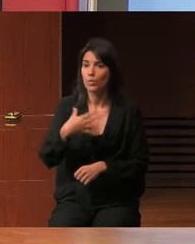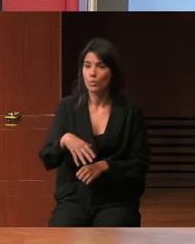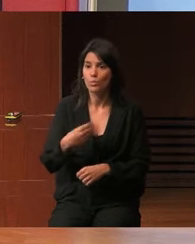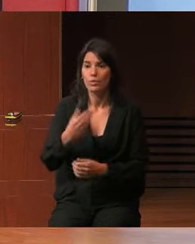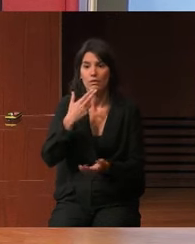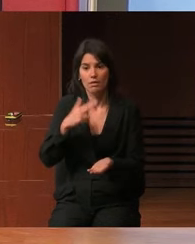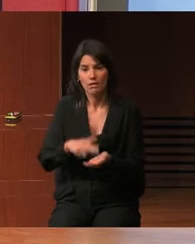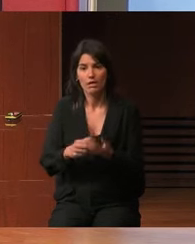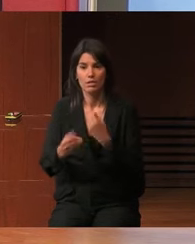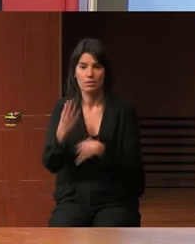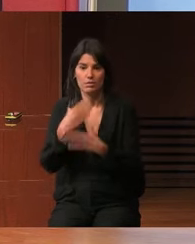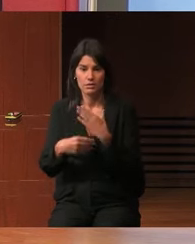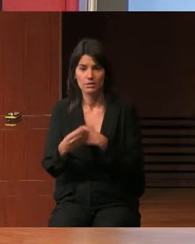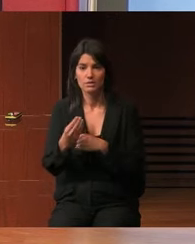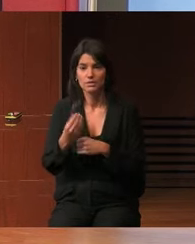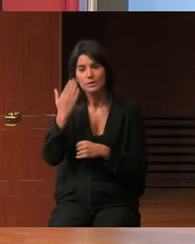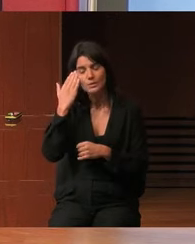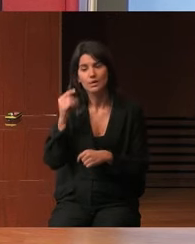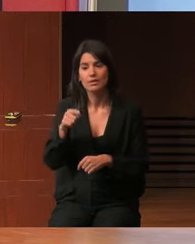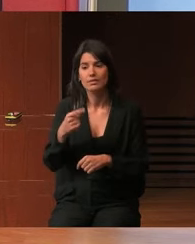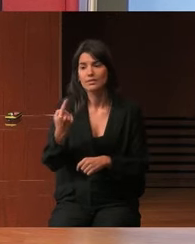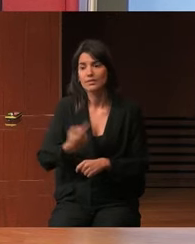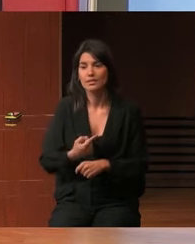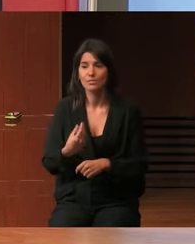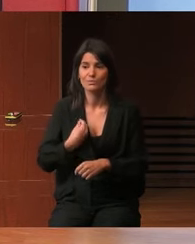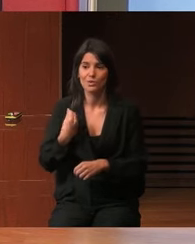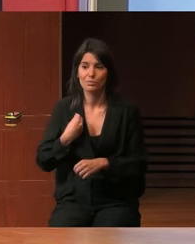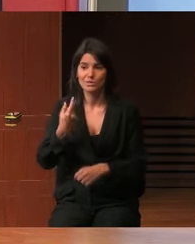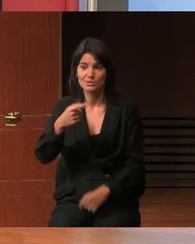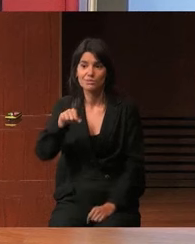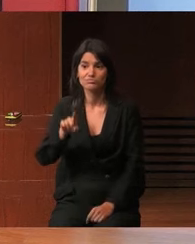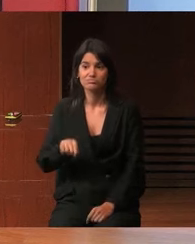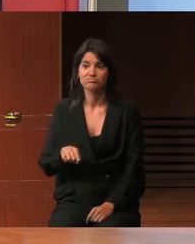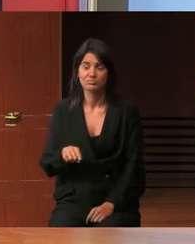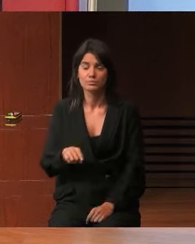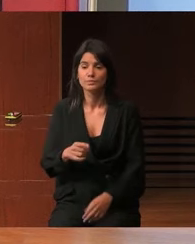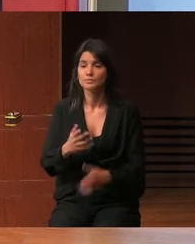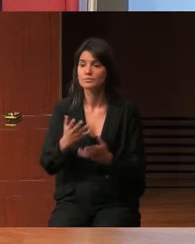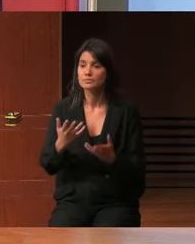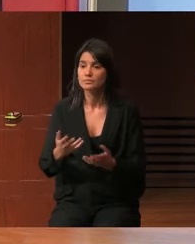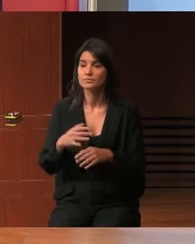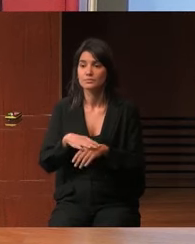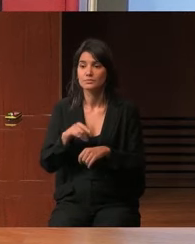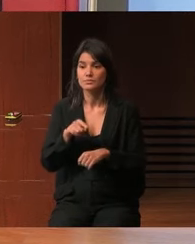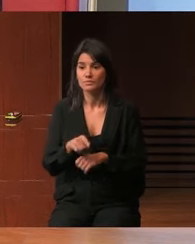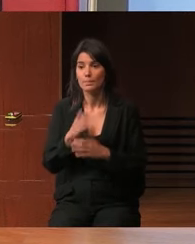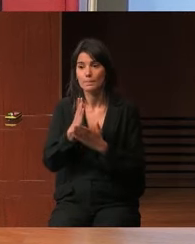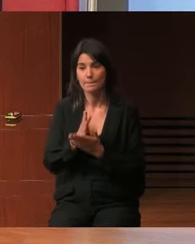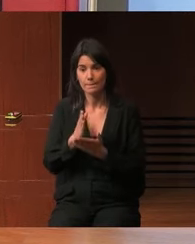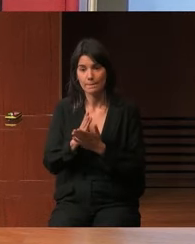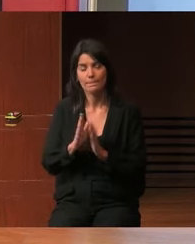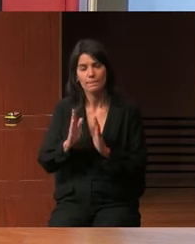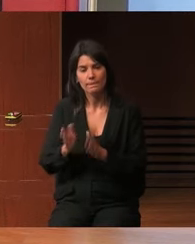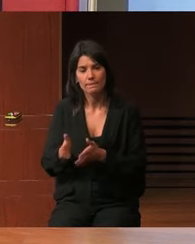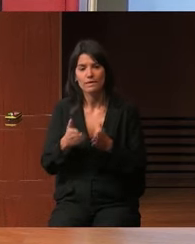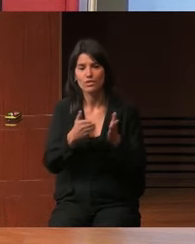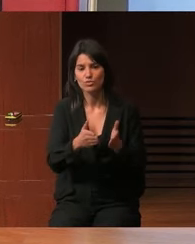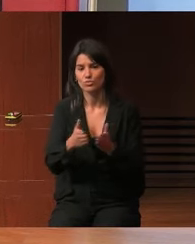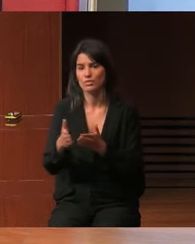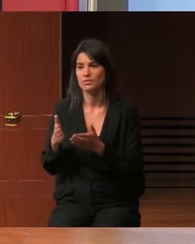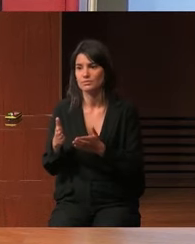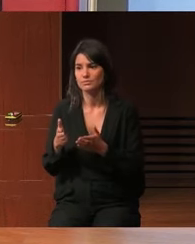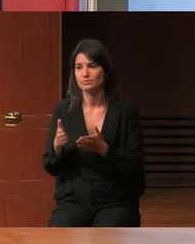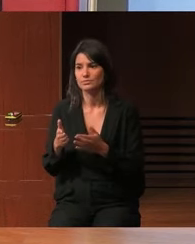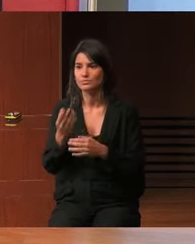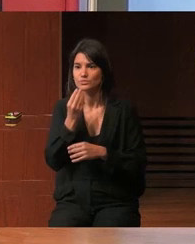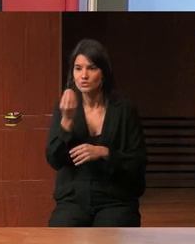não é? Eu acho que efetivamente deve ser a preocupação primeira. E, consequentemente, a escola tem que ajudar